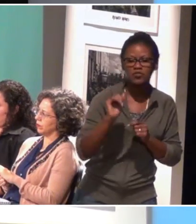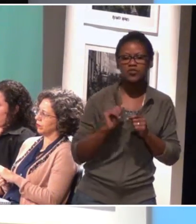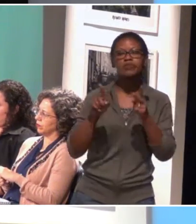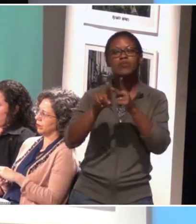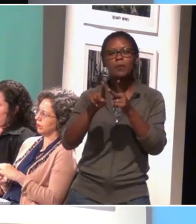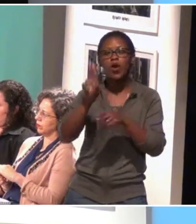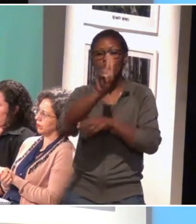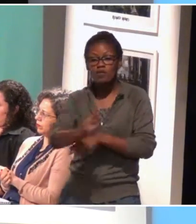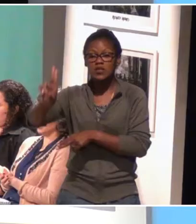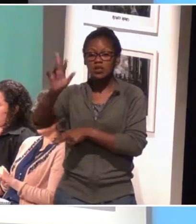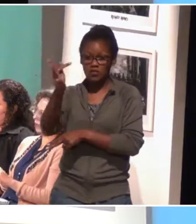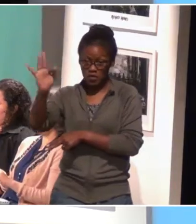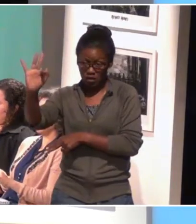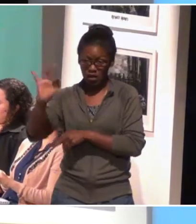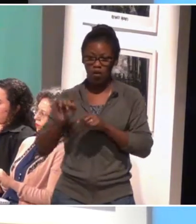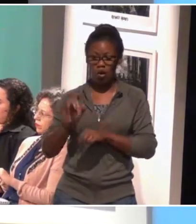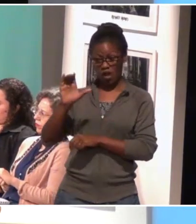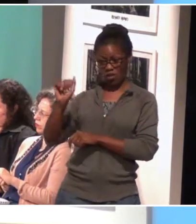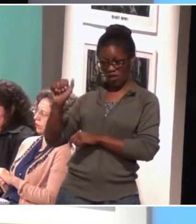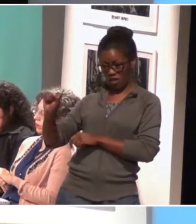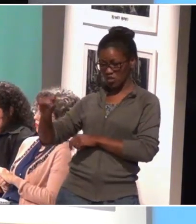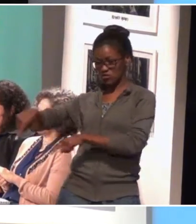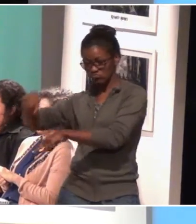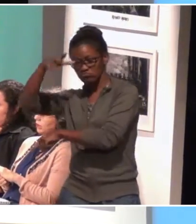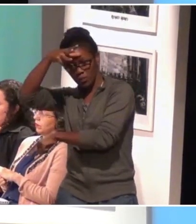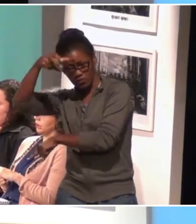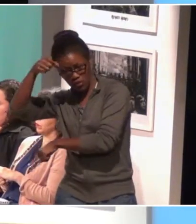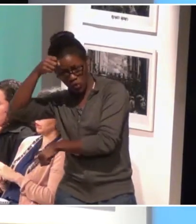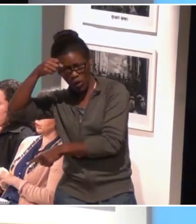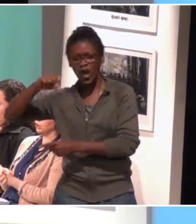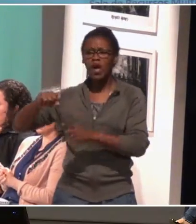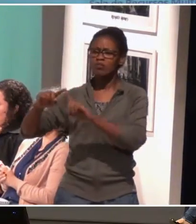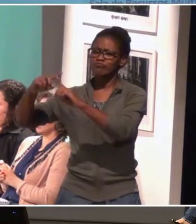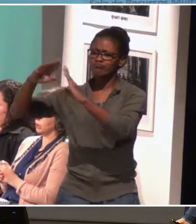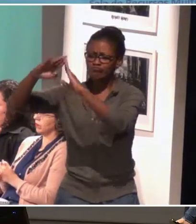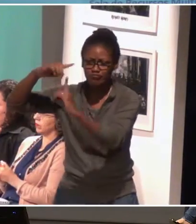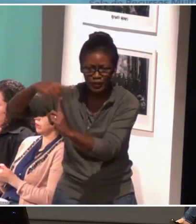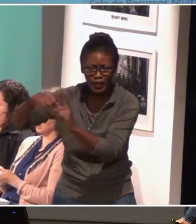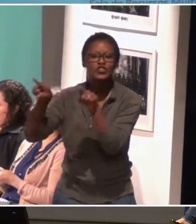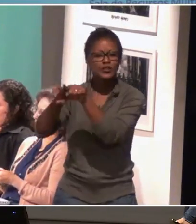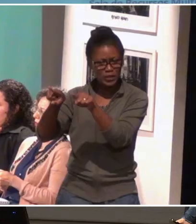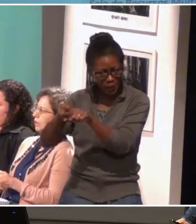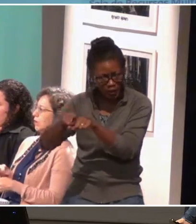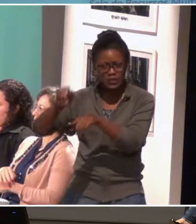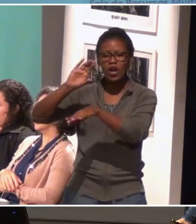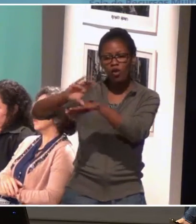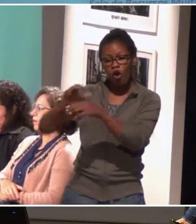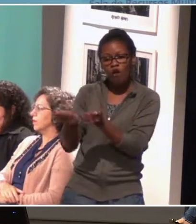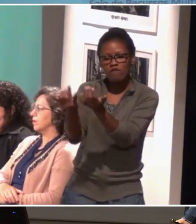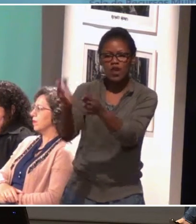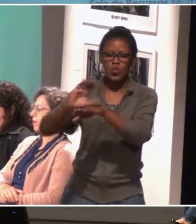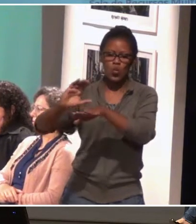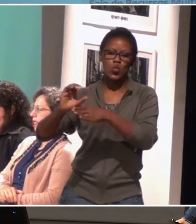Federal, o CAIS Municipal, a igreja, enfim, tem outras instituições que oferecem curso básico. E